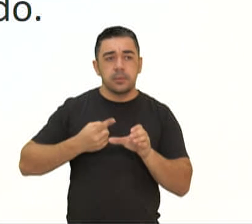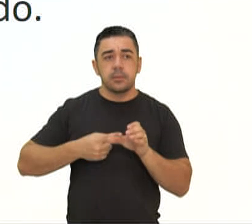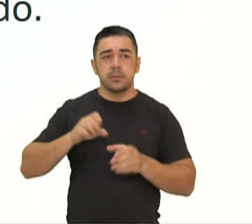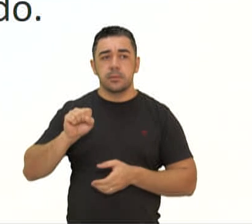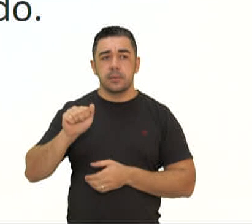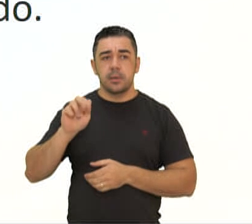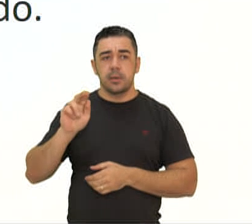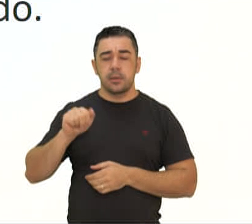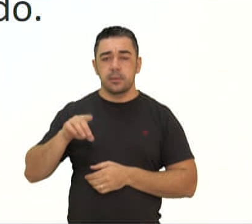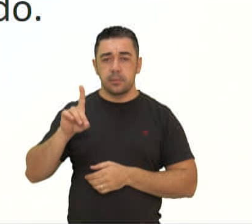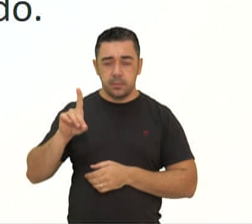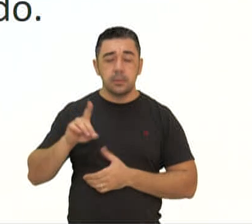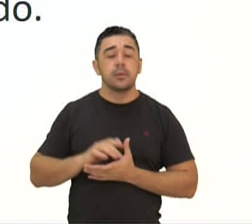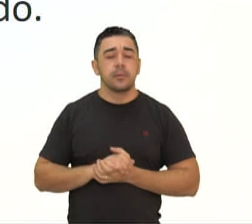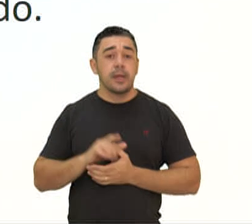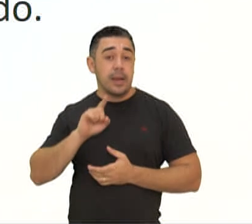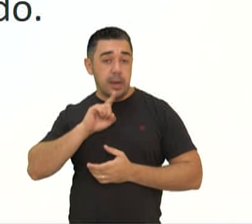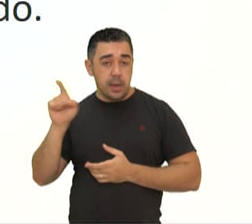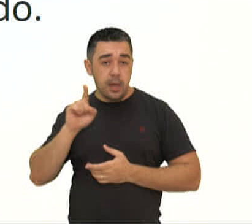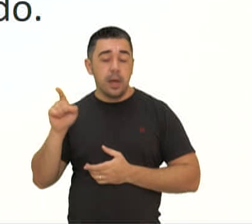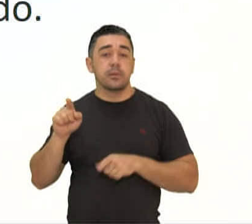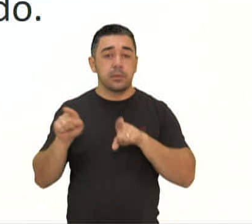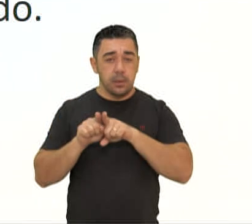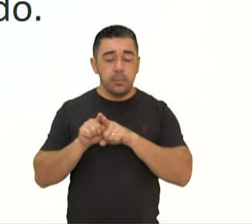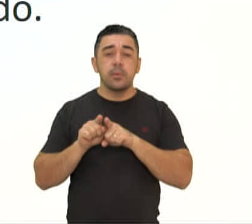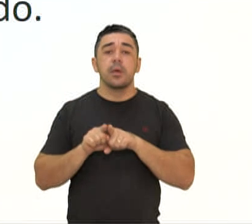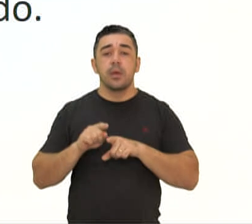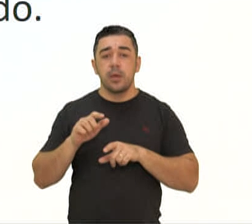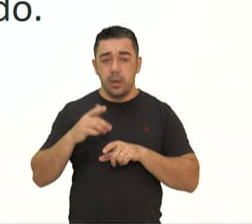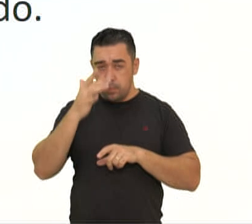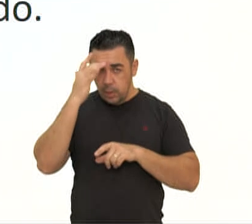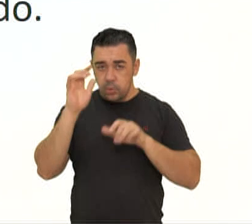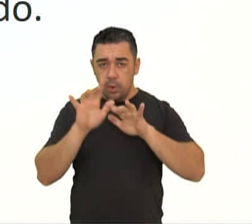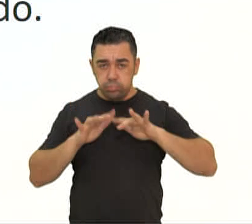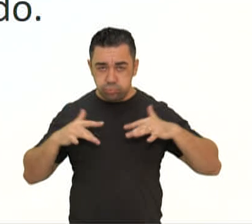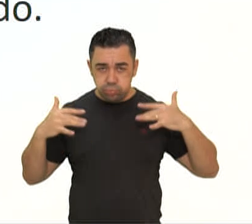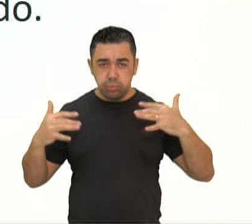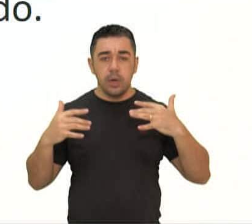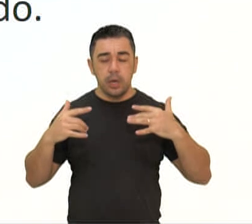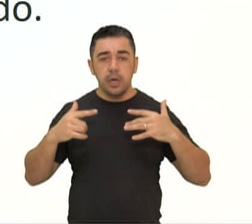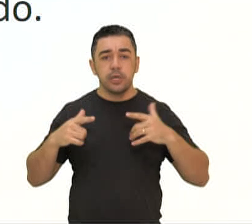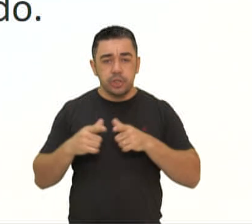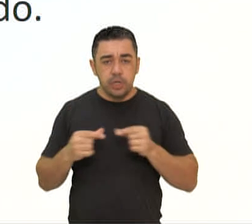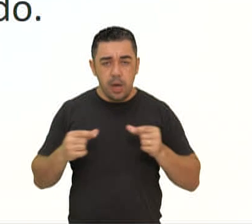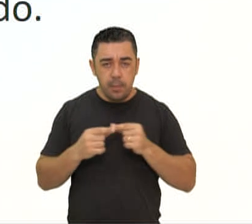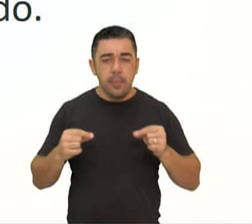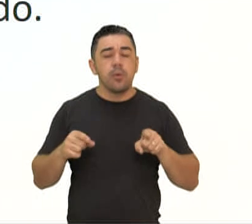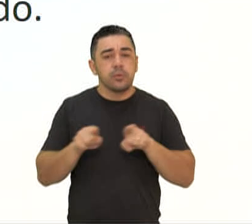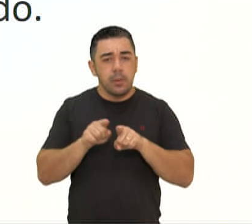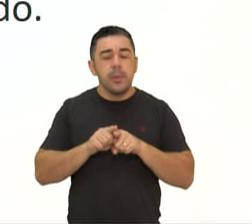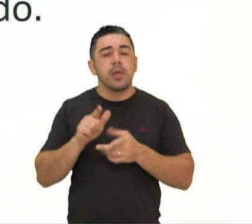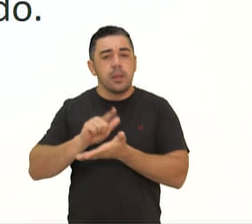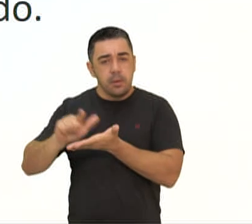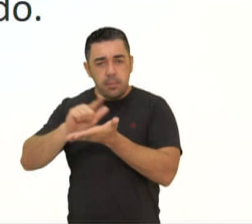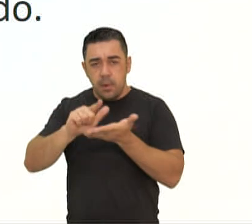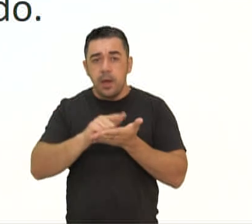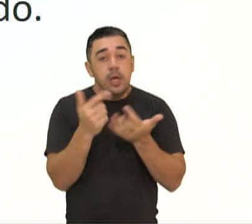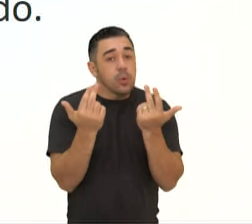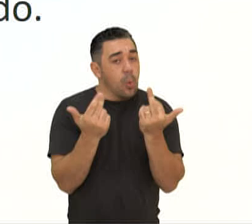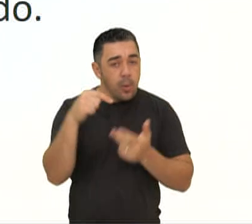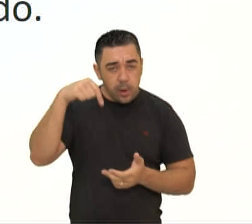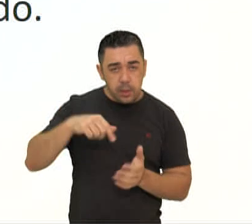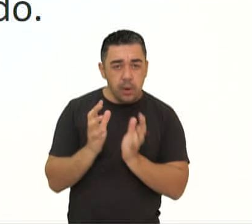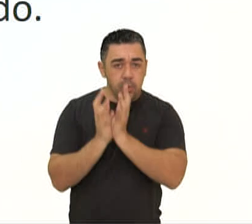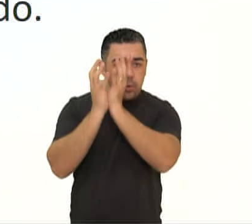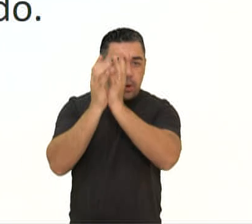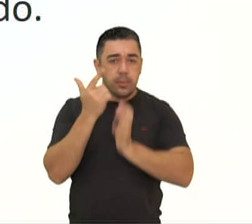Saransk. Por lá, os japoneses repetiram as cenas vistas na Copa do Mundo de 2014, no Brasil, e na